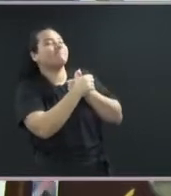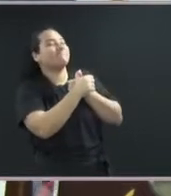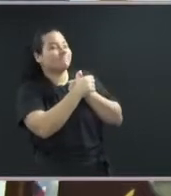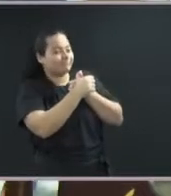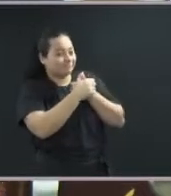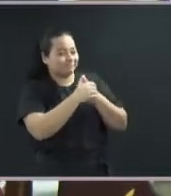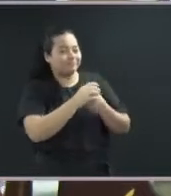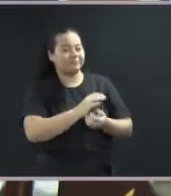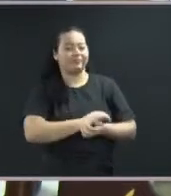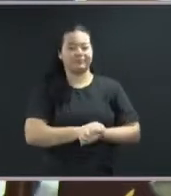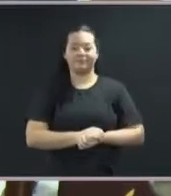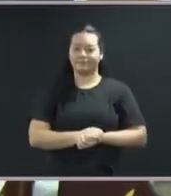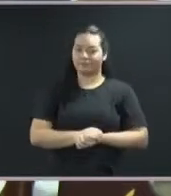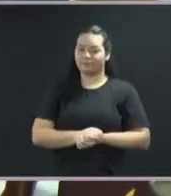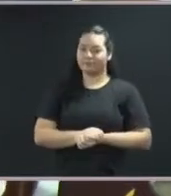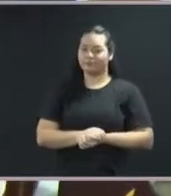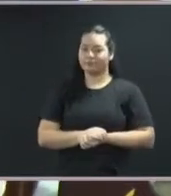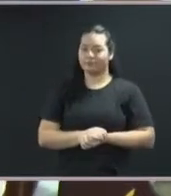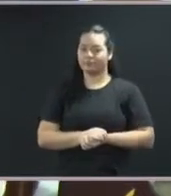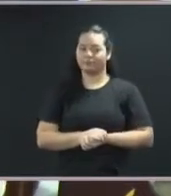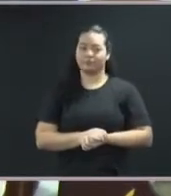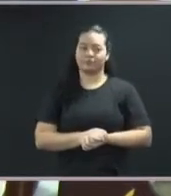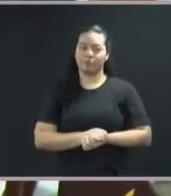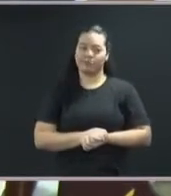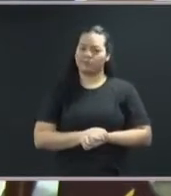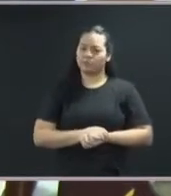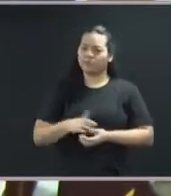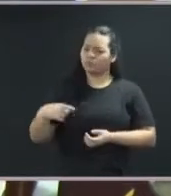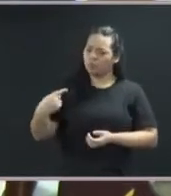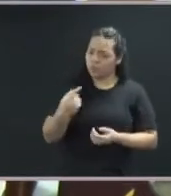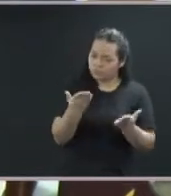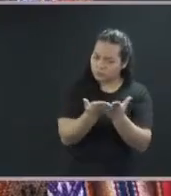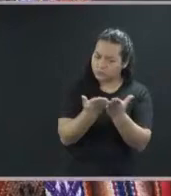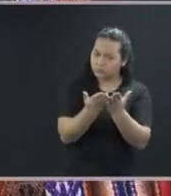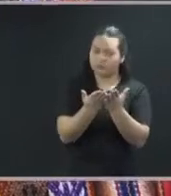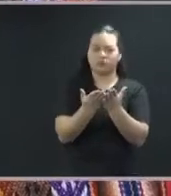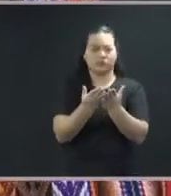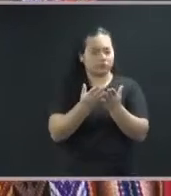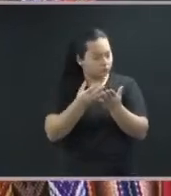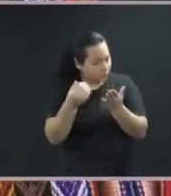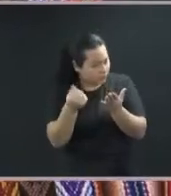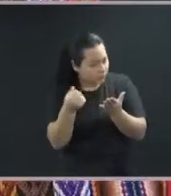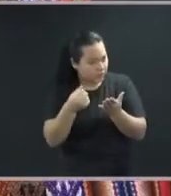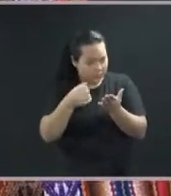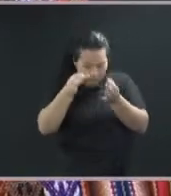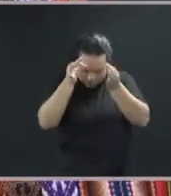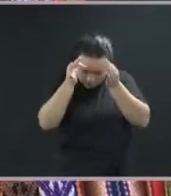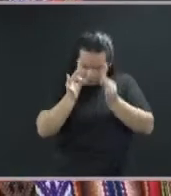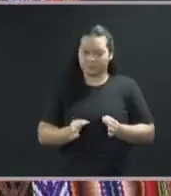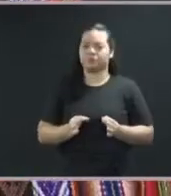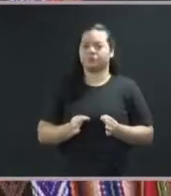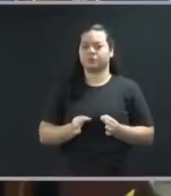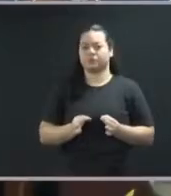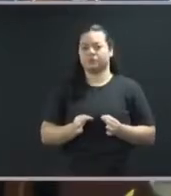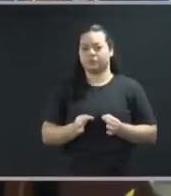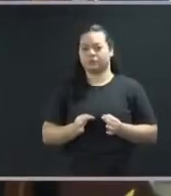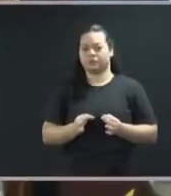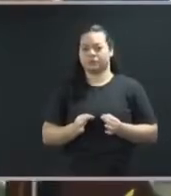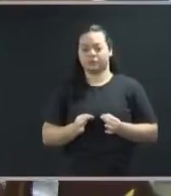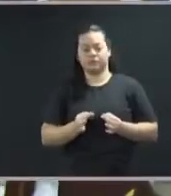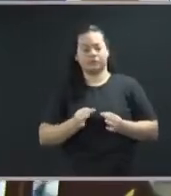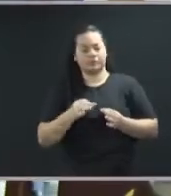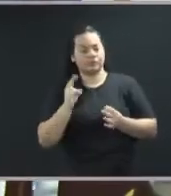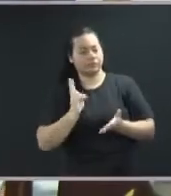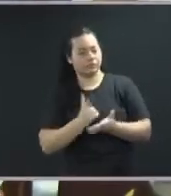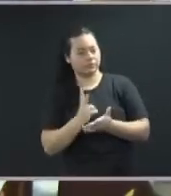nós temos que voltar a palavra. Mas vamos lá. Recomendo-vos, pois, Febe, a igreja que está